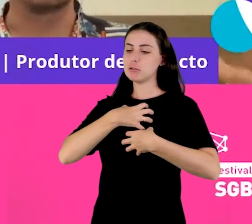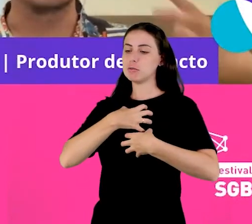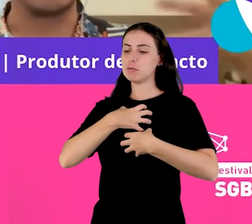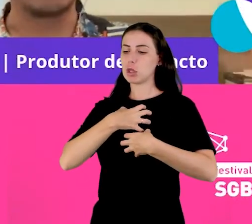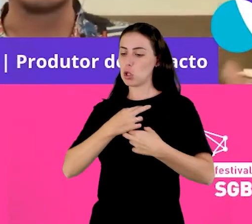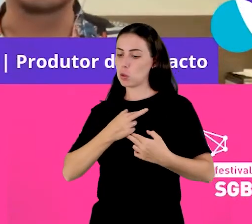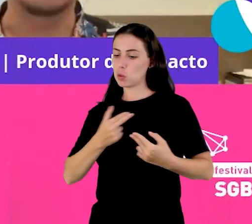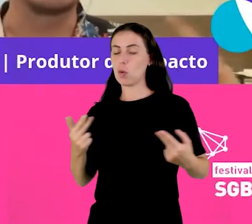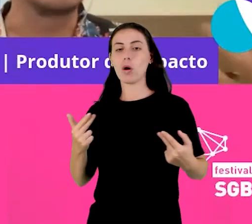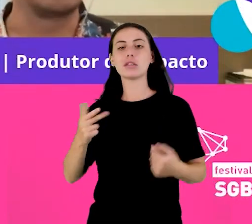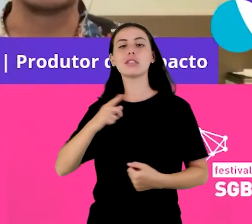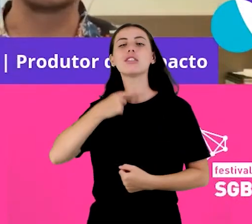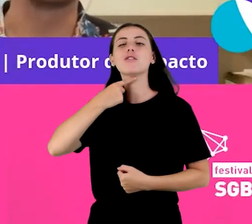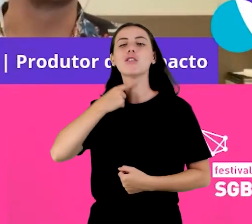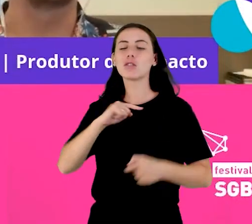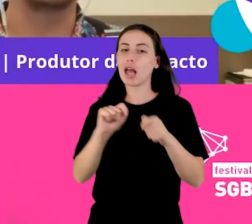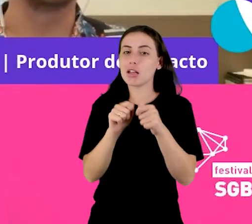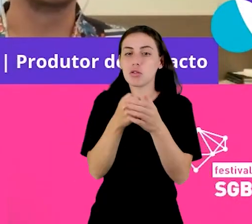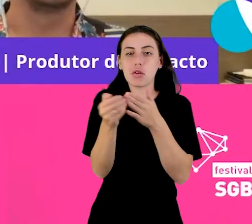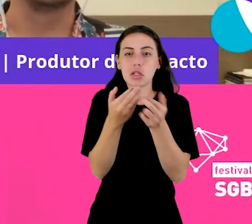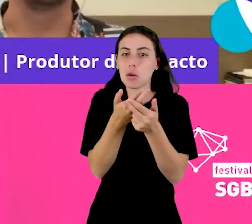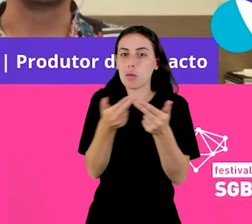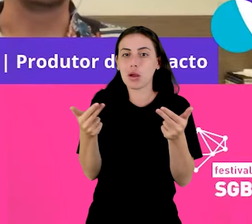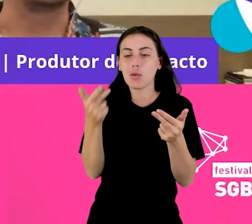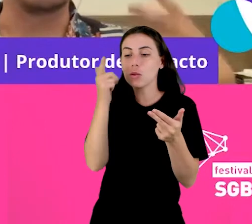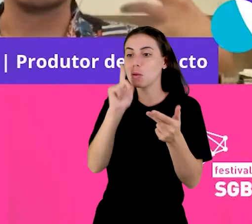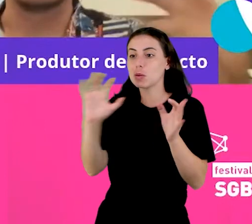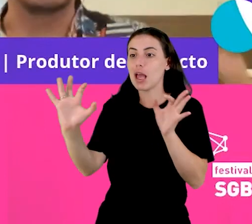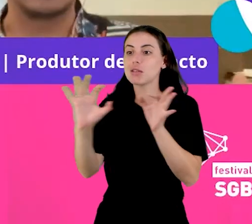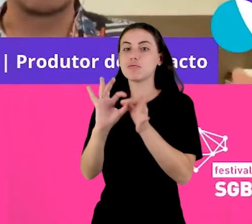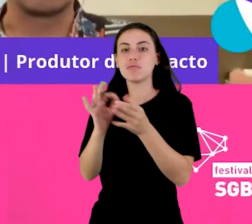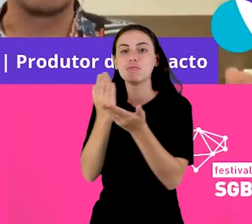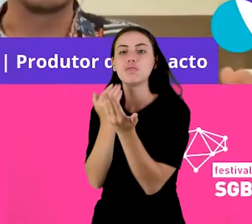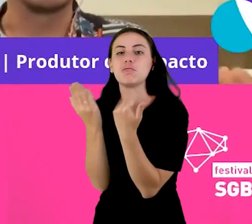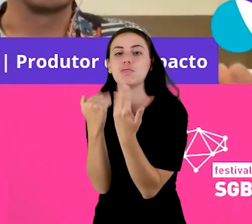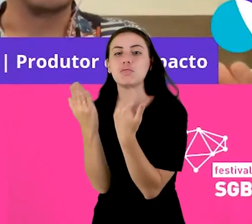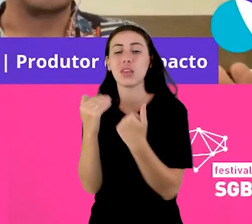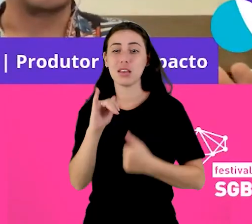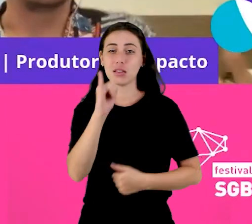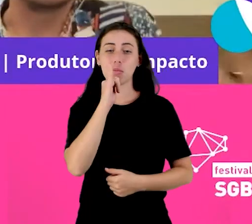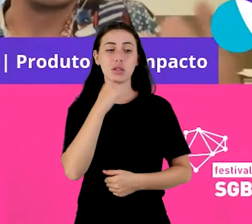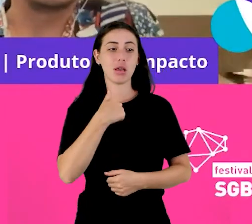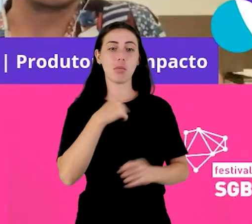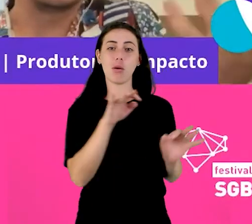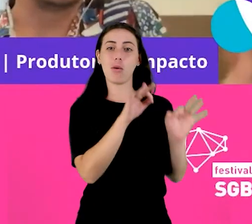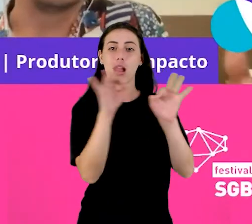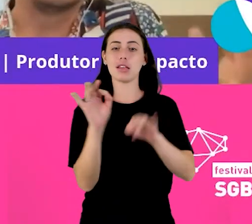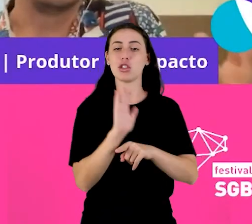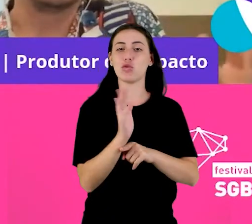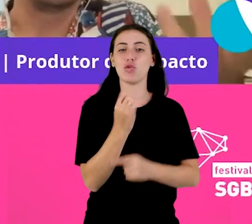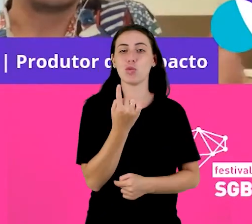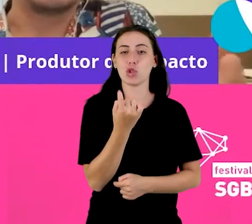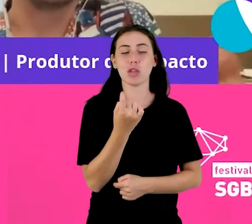aí você dá um pouco de forma para as sensações que você tem. Então, se isso te gera vontade de fazer alguma coisa, às vezes, se você está sozinho, assistiu